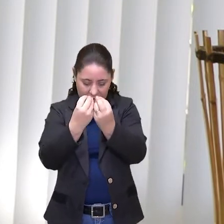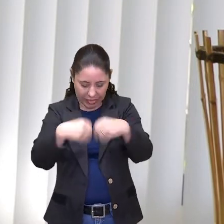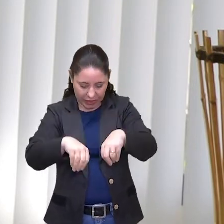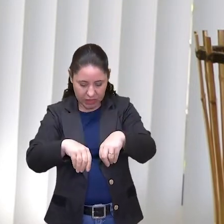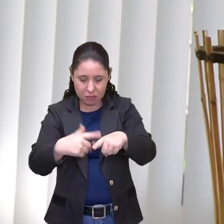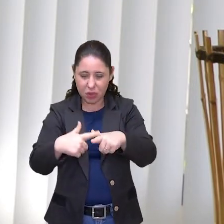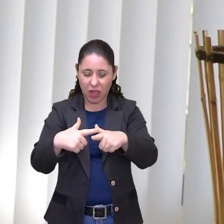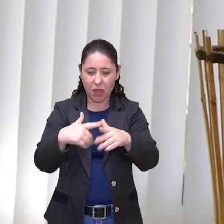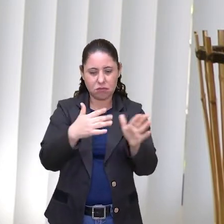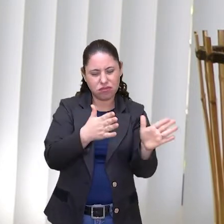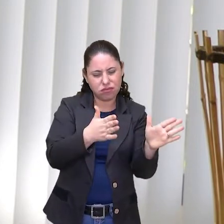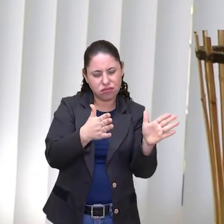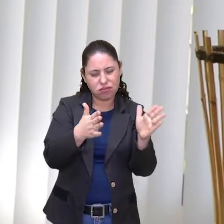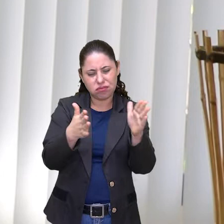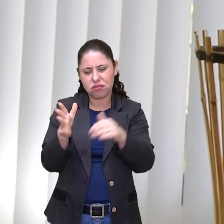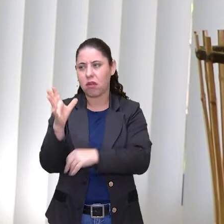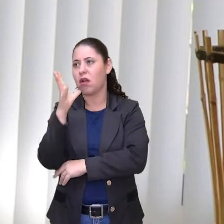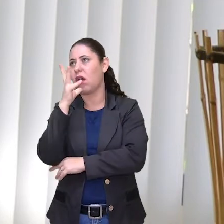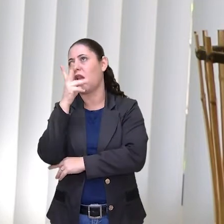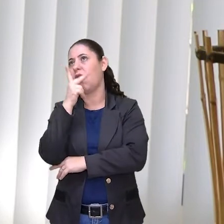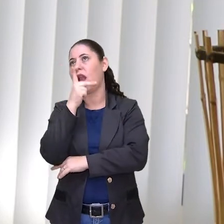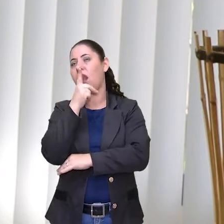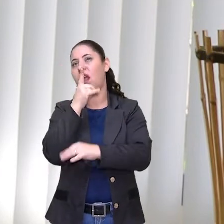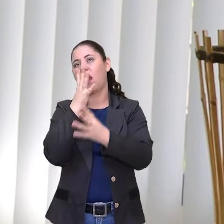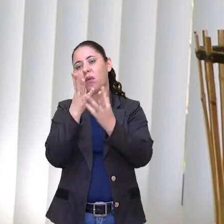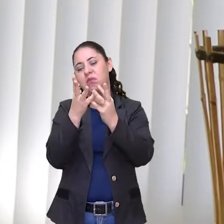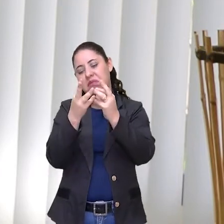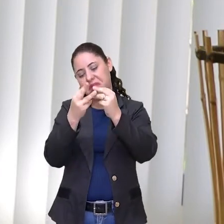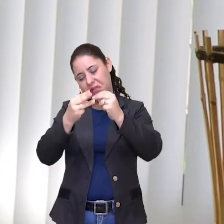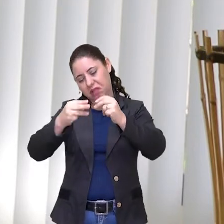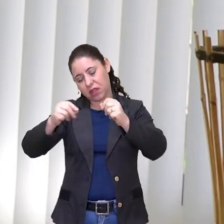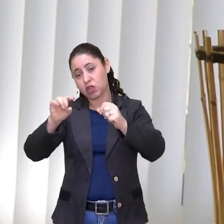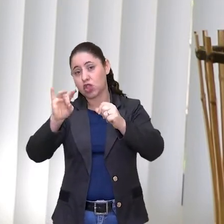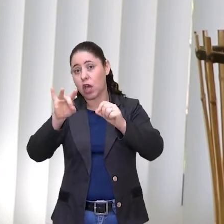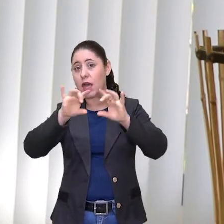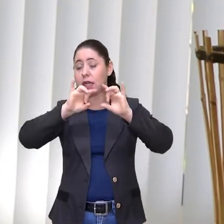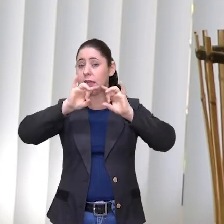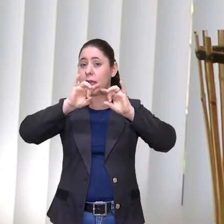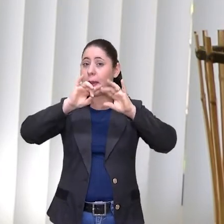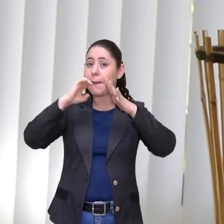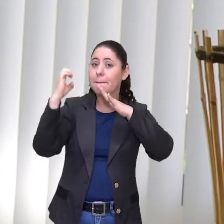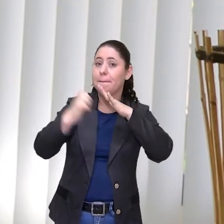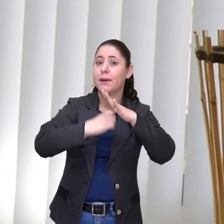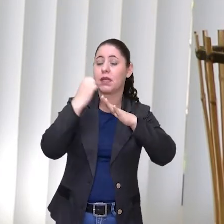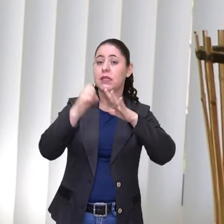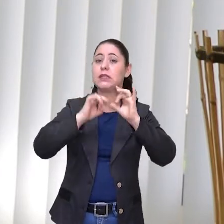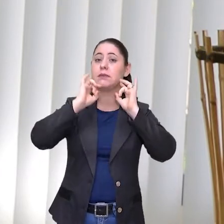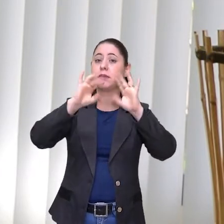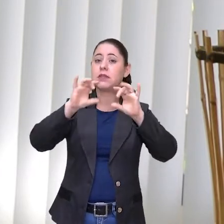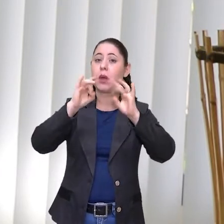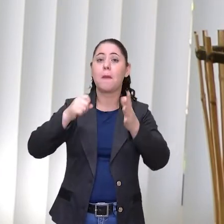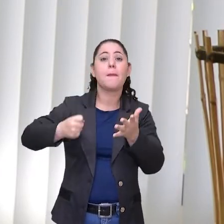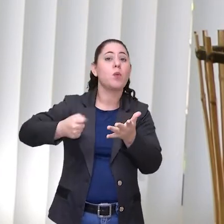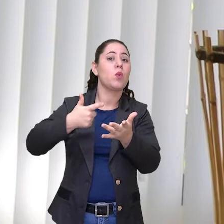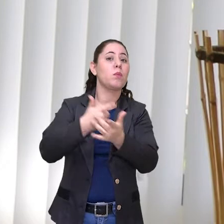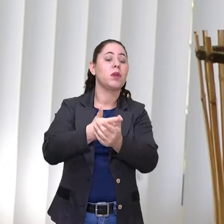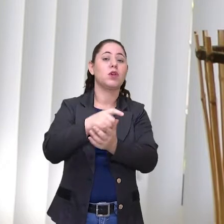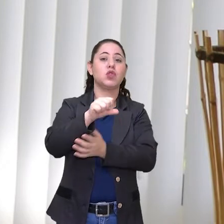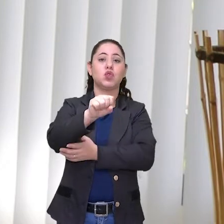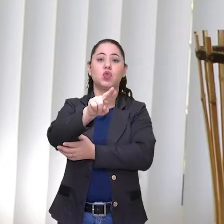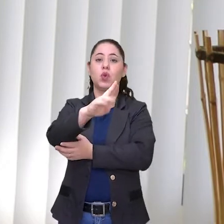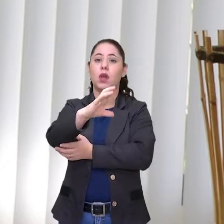apreendidos criminais, por conta do tempo que ficam apreendidos, somente empresas especializadas podem adquirir